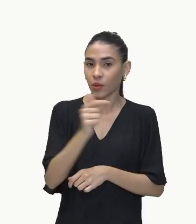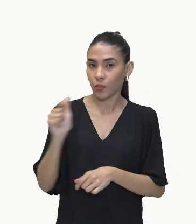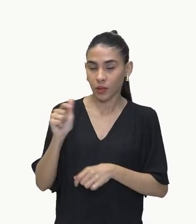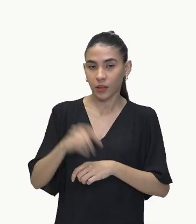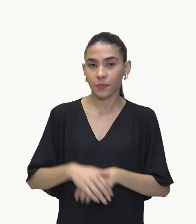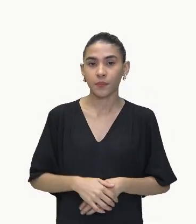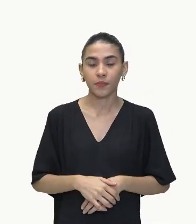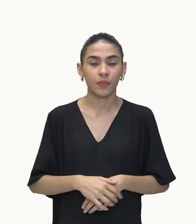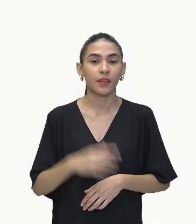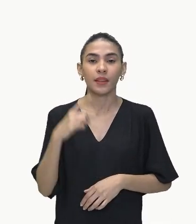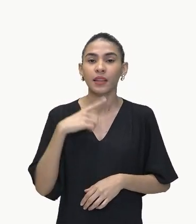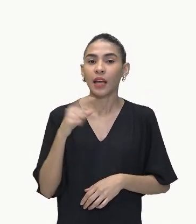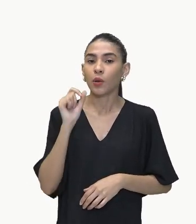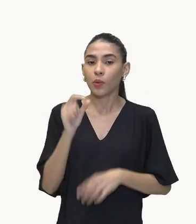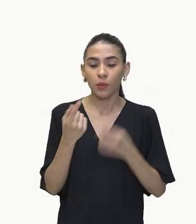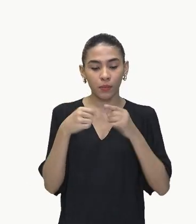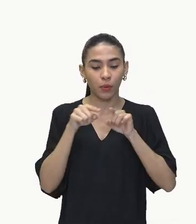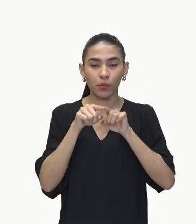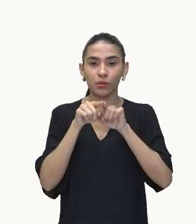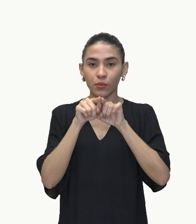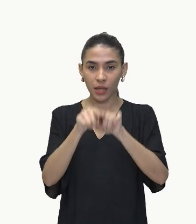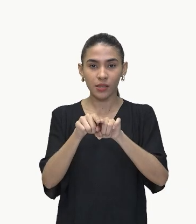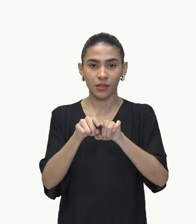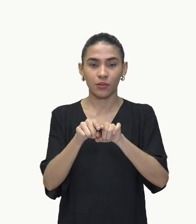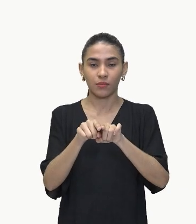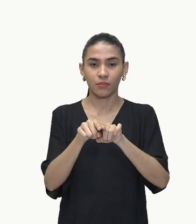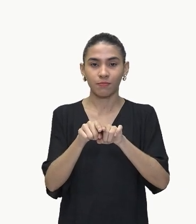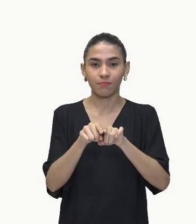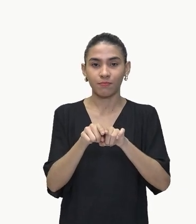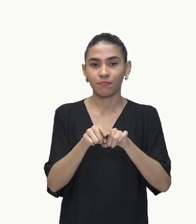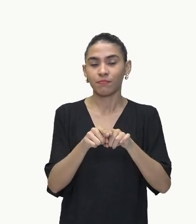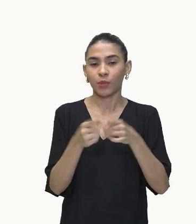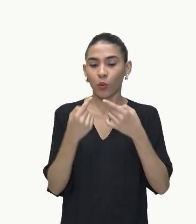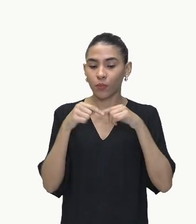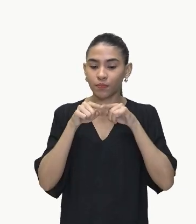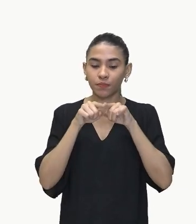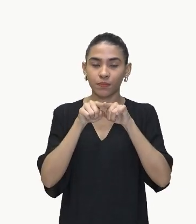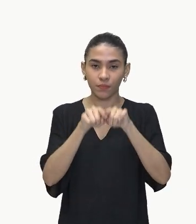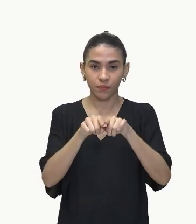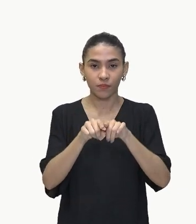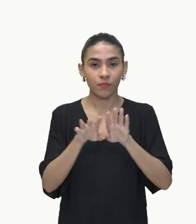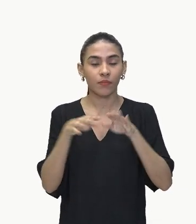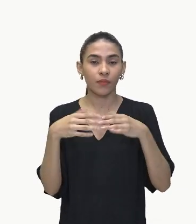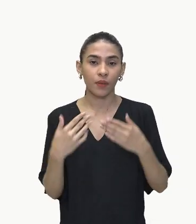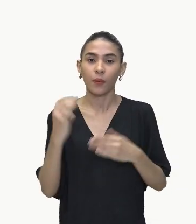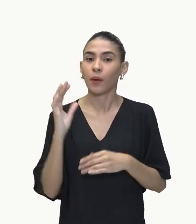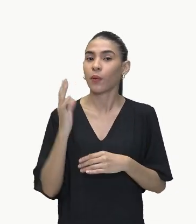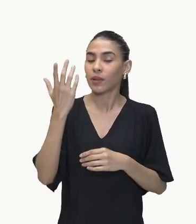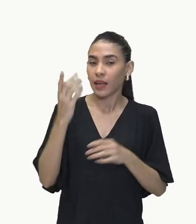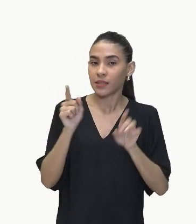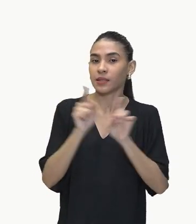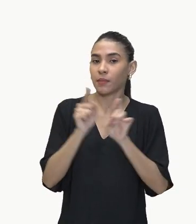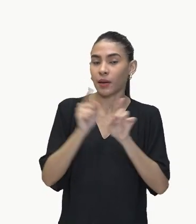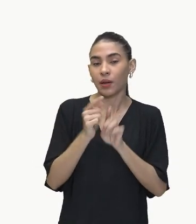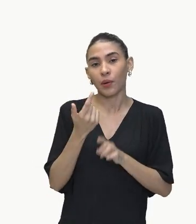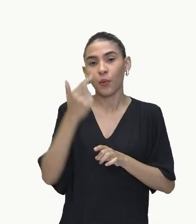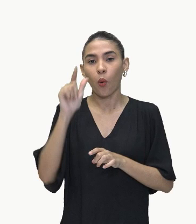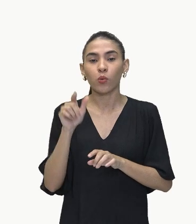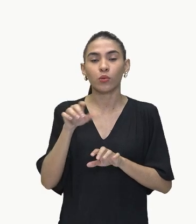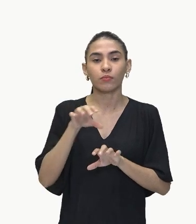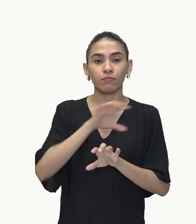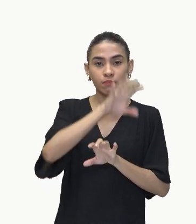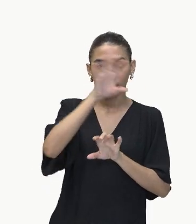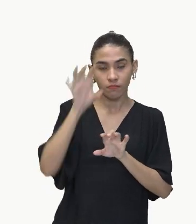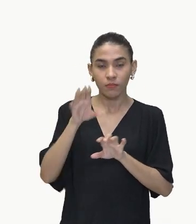um contínuo urbano sem cessar, né? Então isso acontece aí em outras regiões,